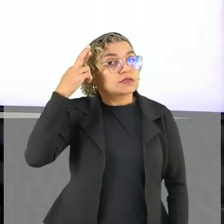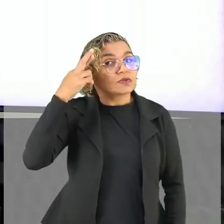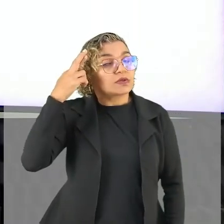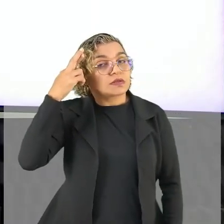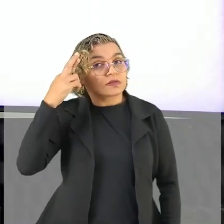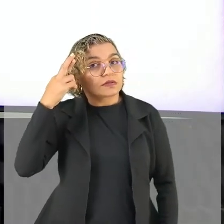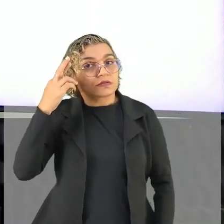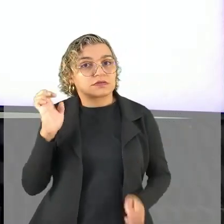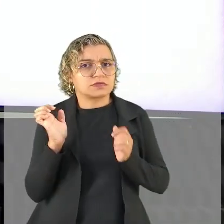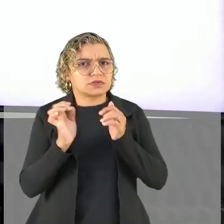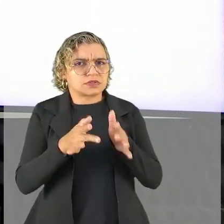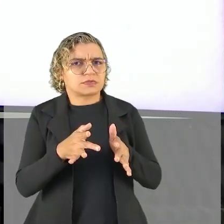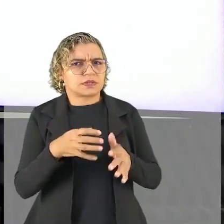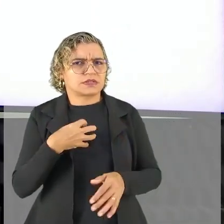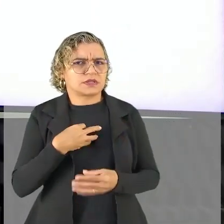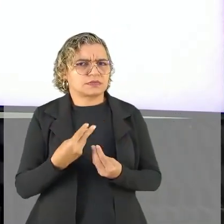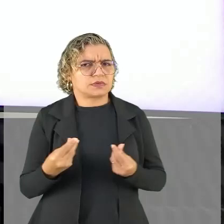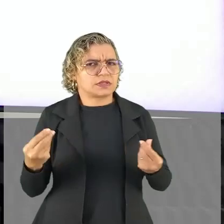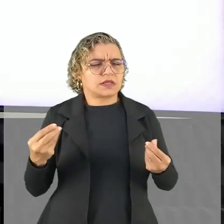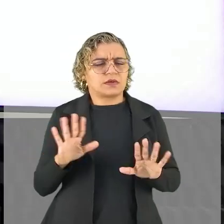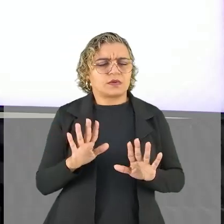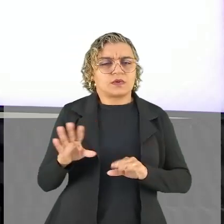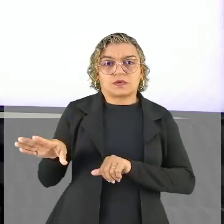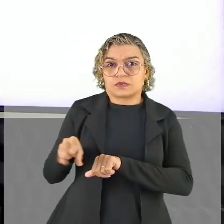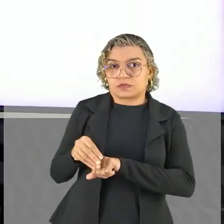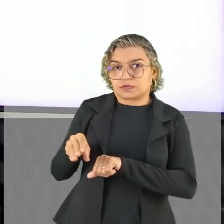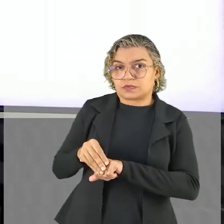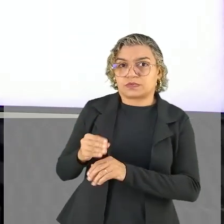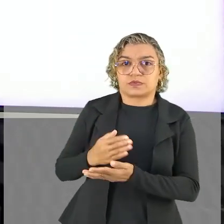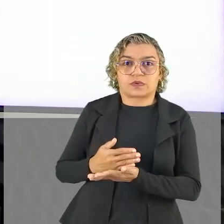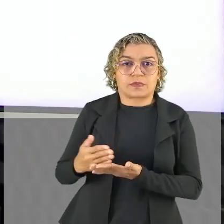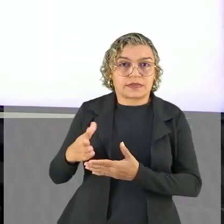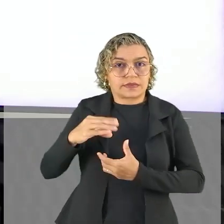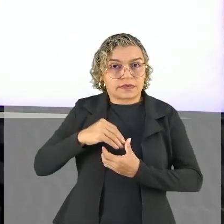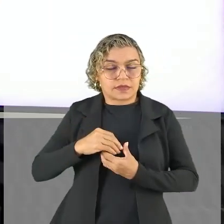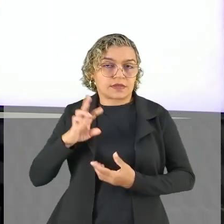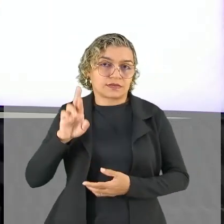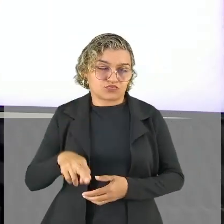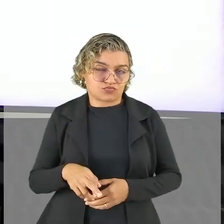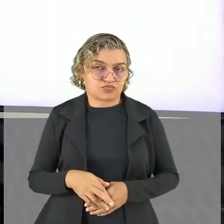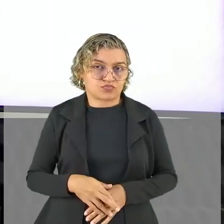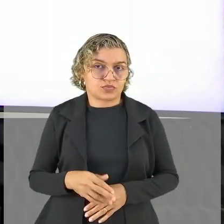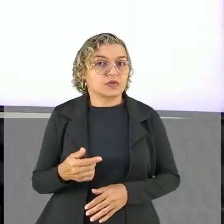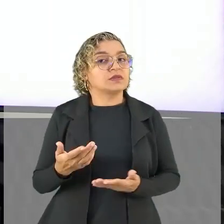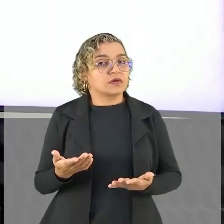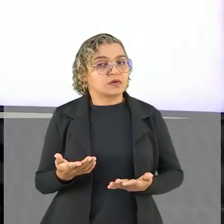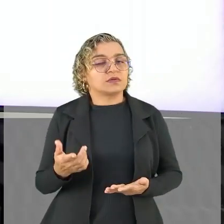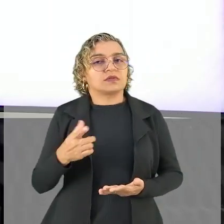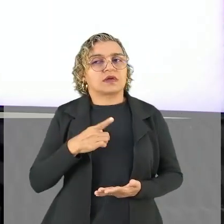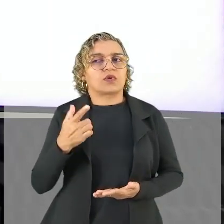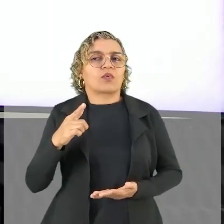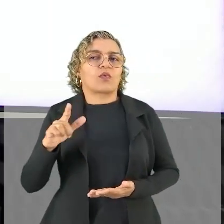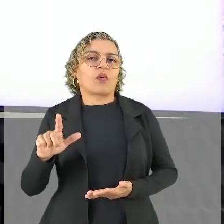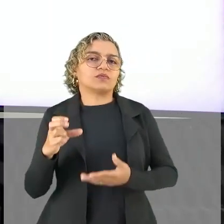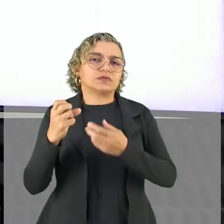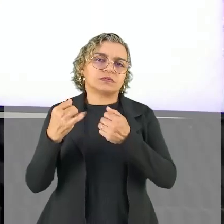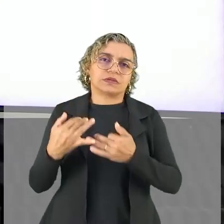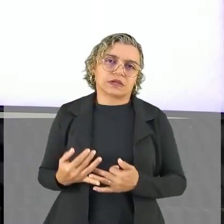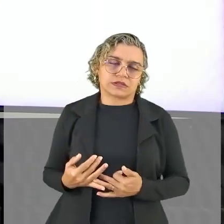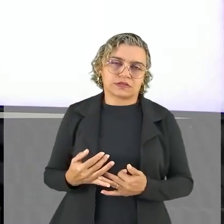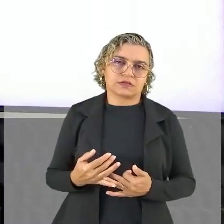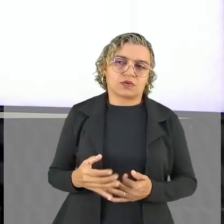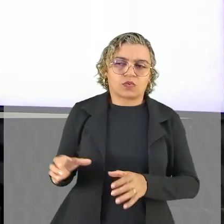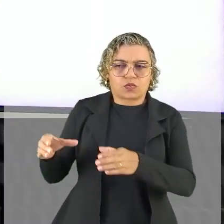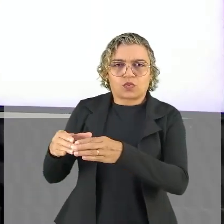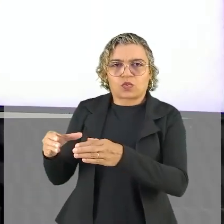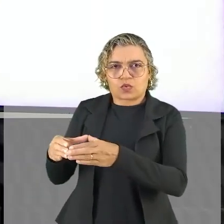a sensibilidade. Apenas o conhecimento começa na razão. Por outro lado, os empiristas não desprezam